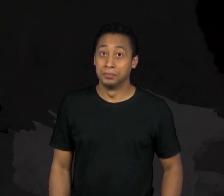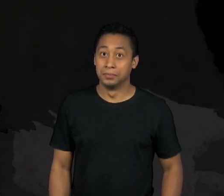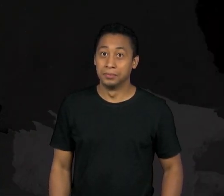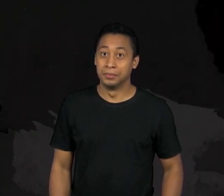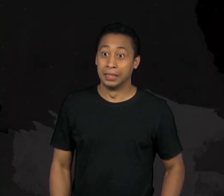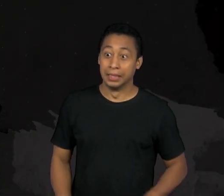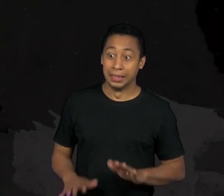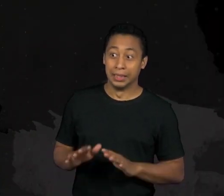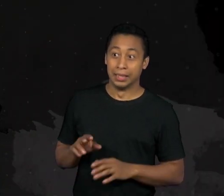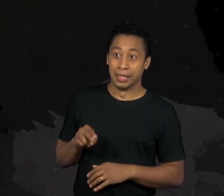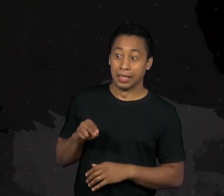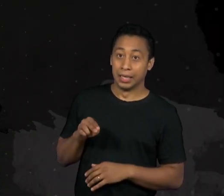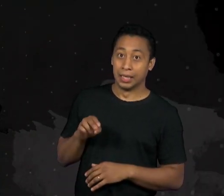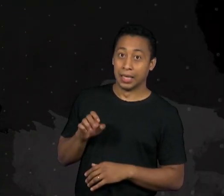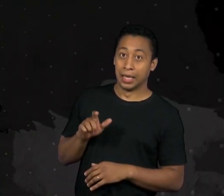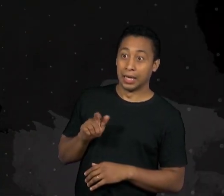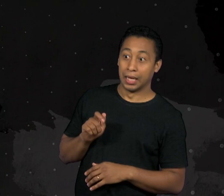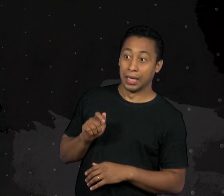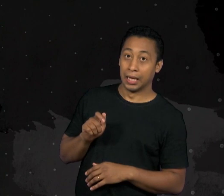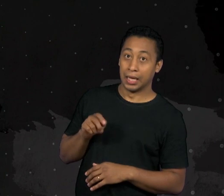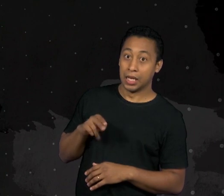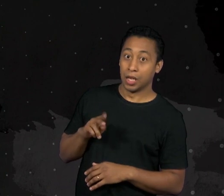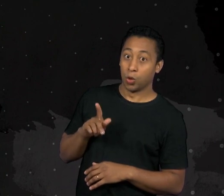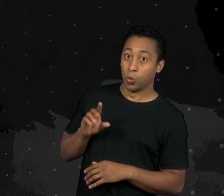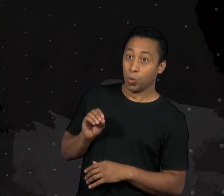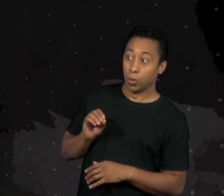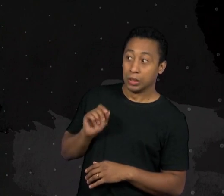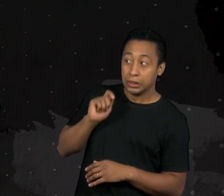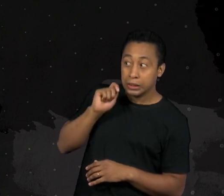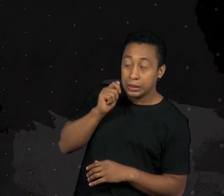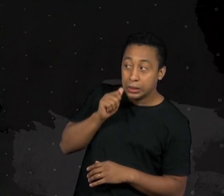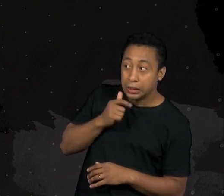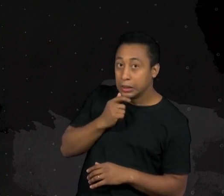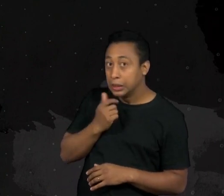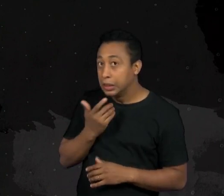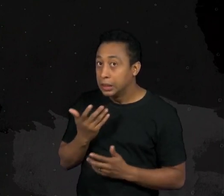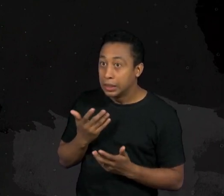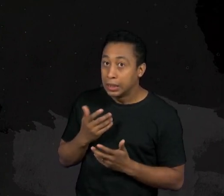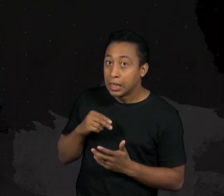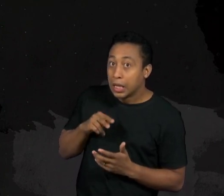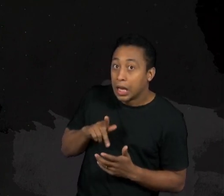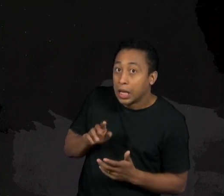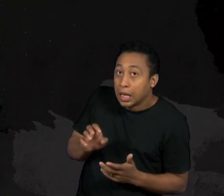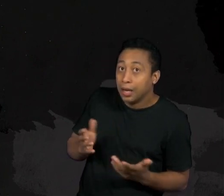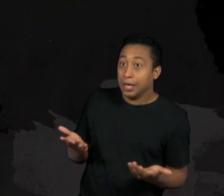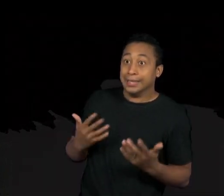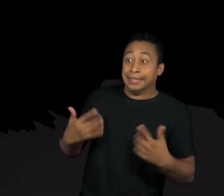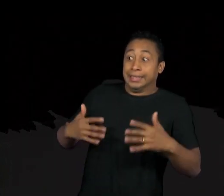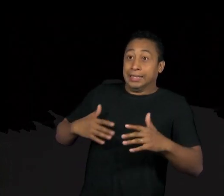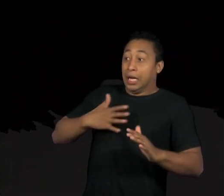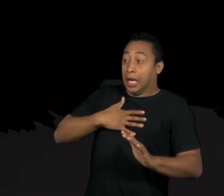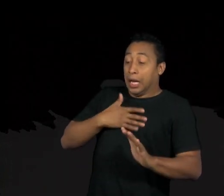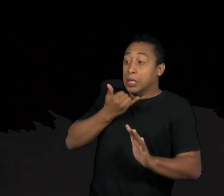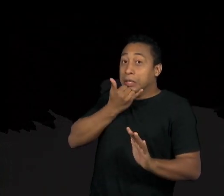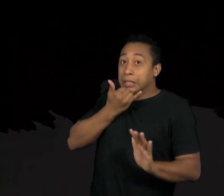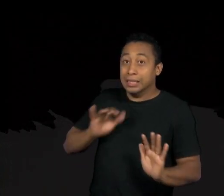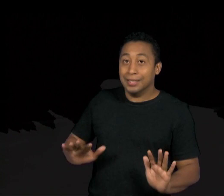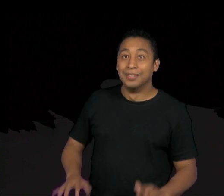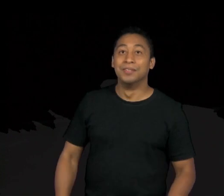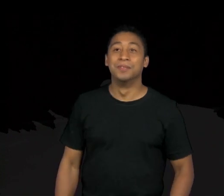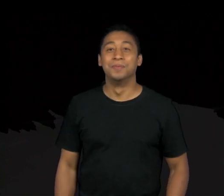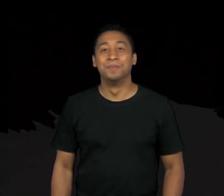Nega. Nego. Nega. Negue. É pronome neutro!